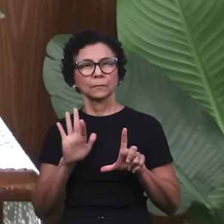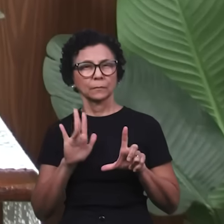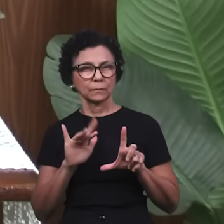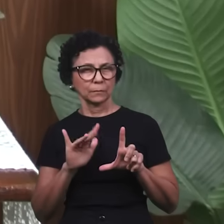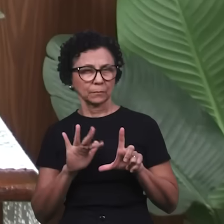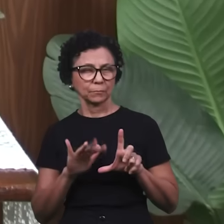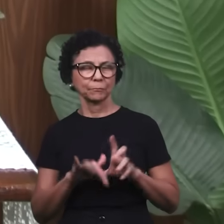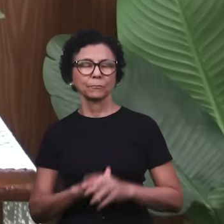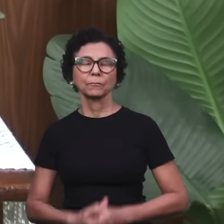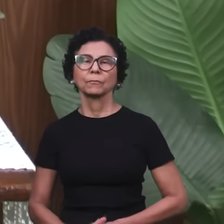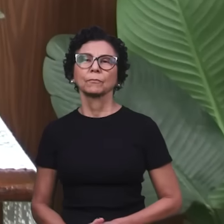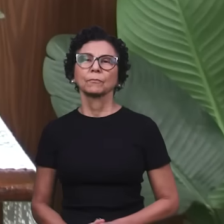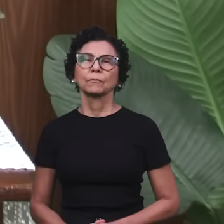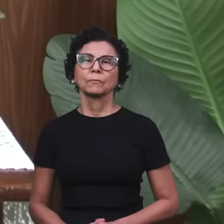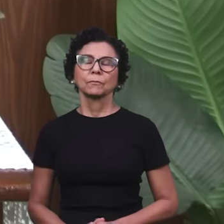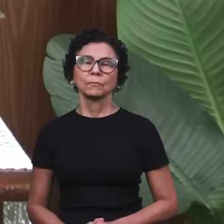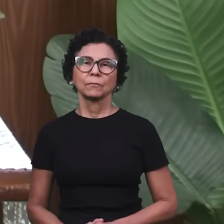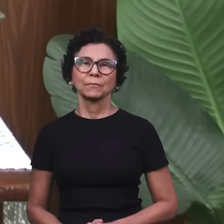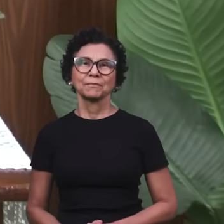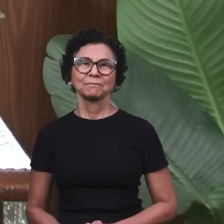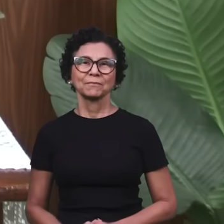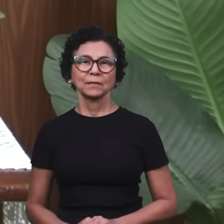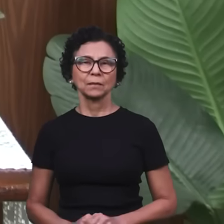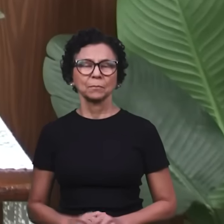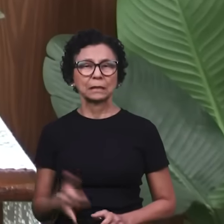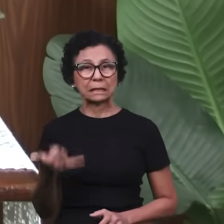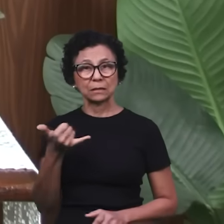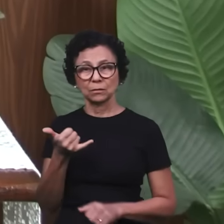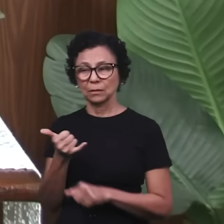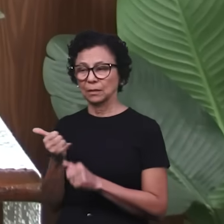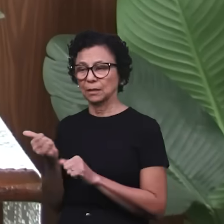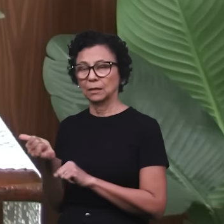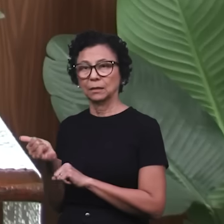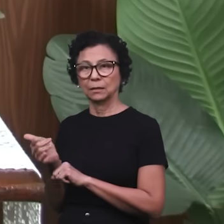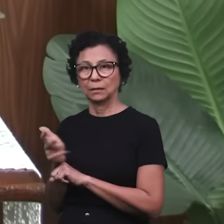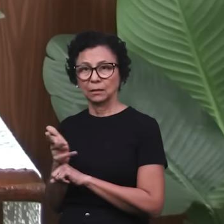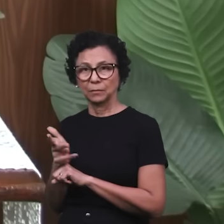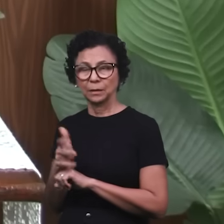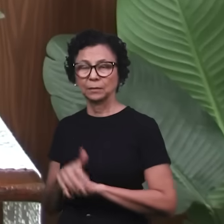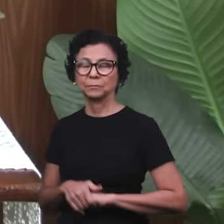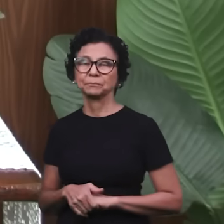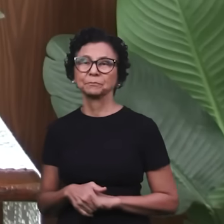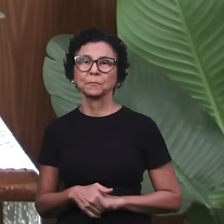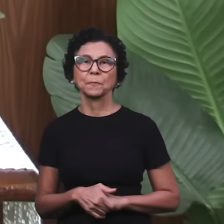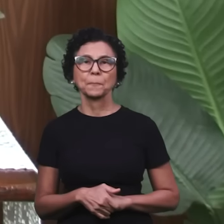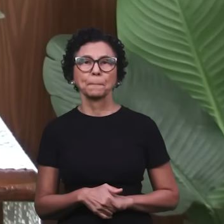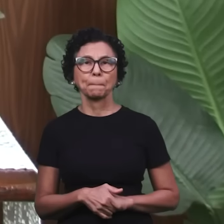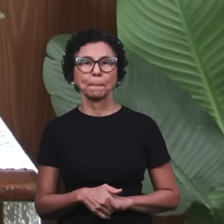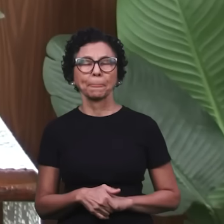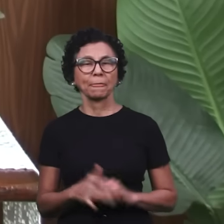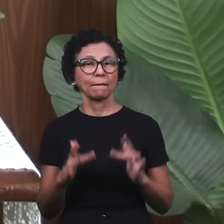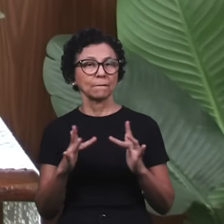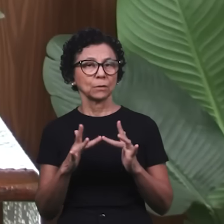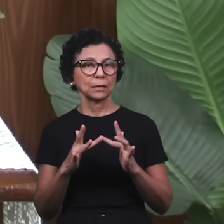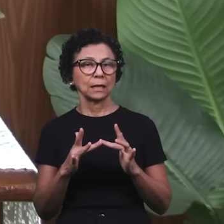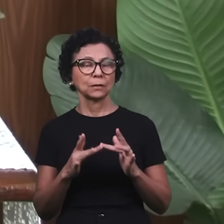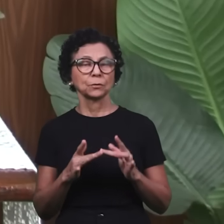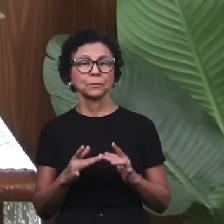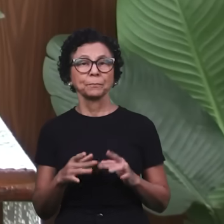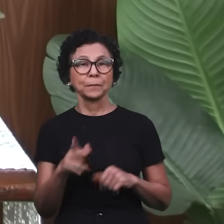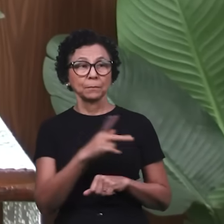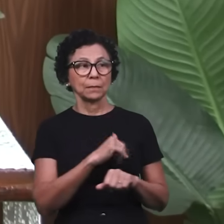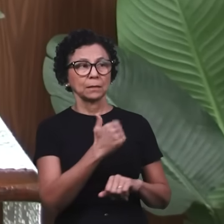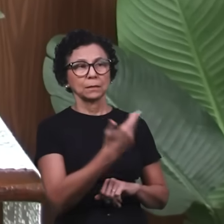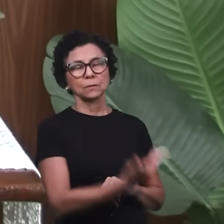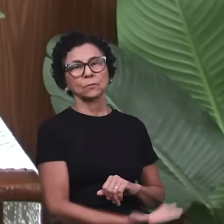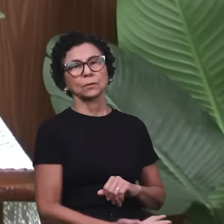apontar a câmera do seu celular para entrar em contato conosco, você que está no exterior. Também aparecerá um QR